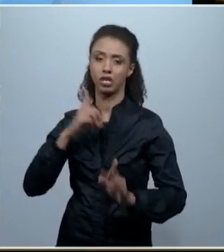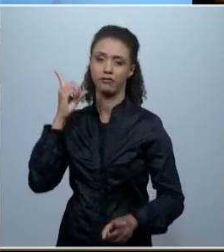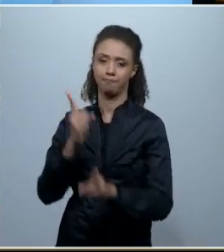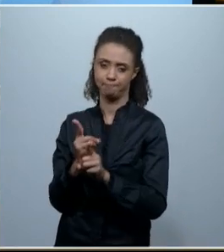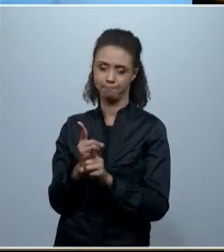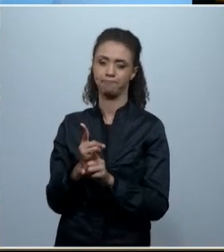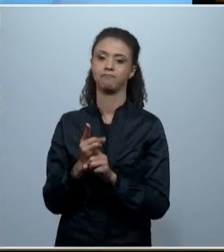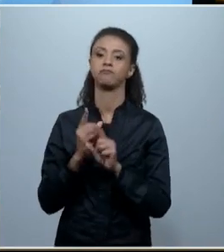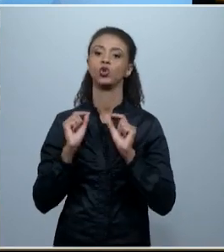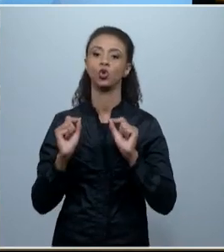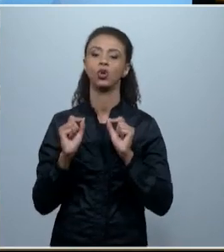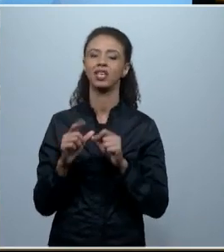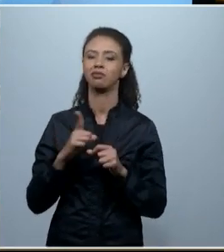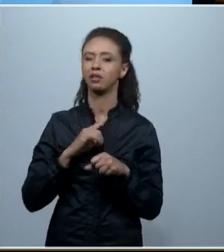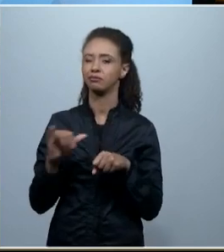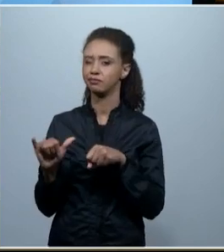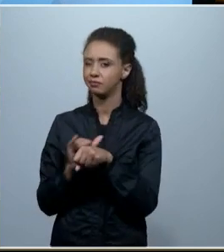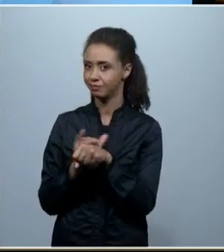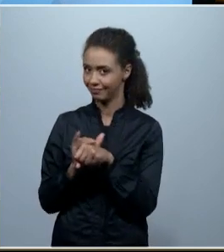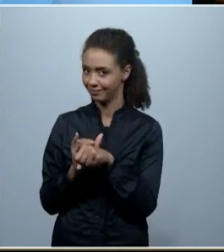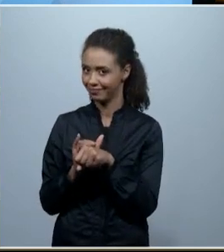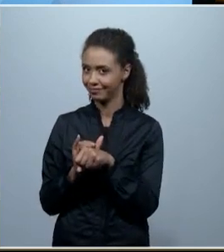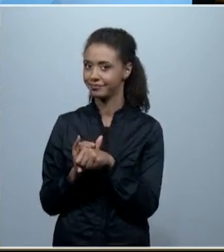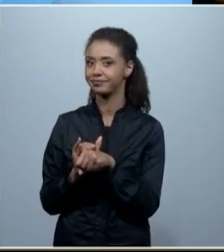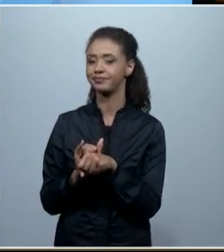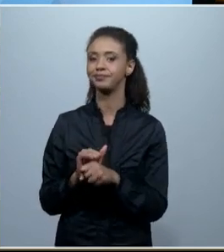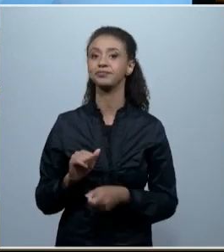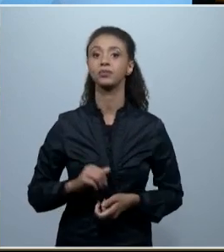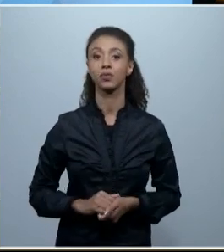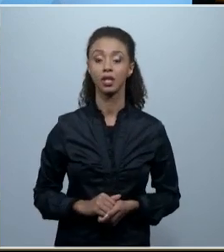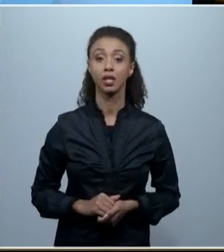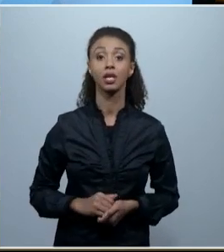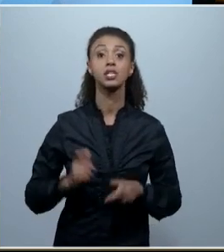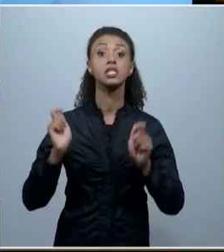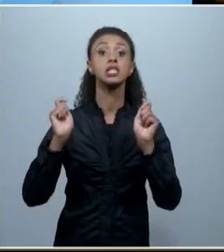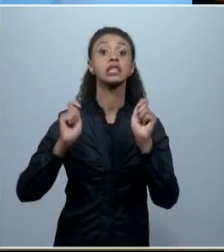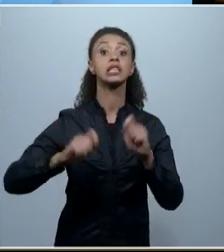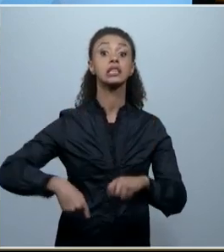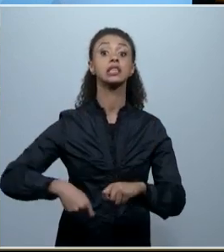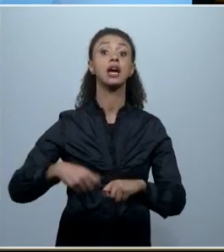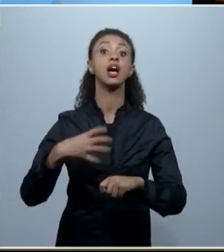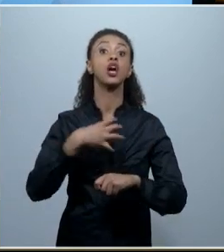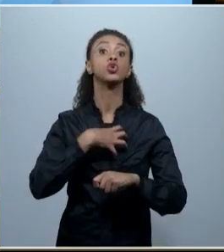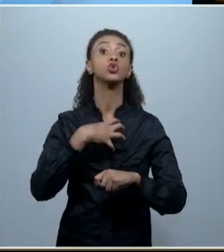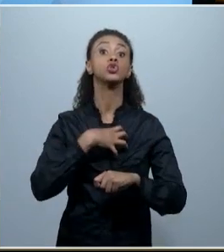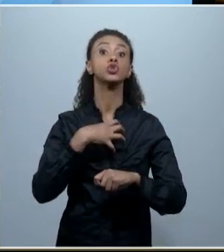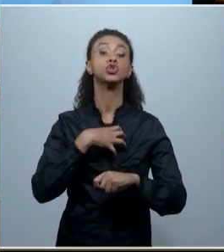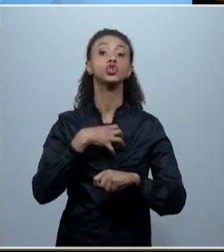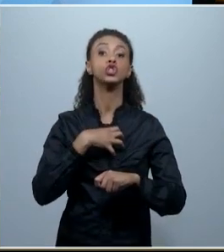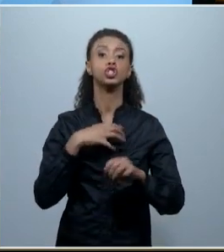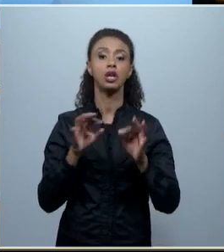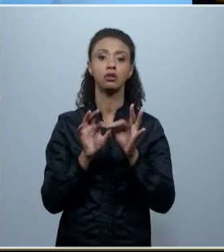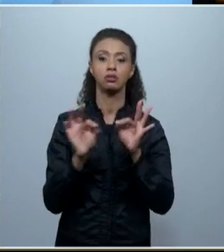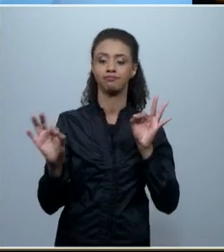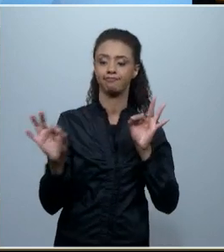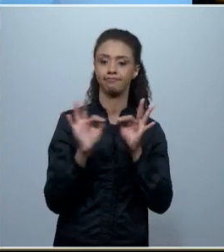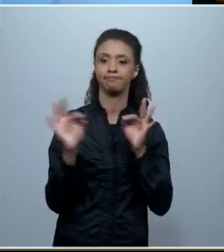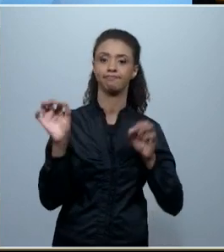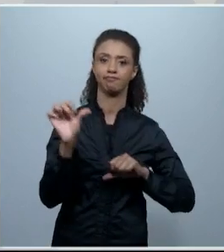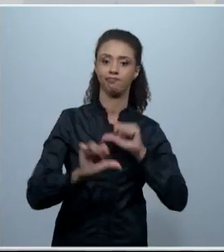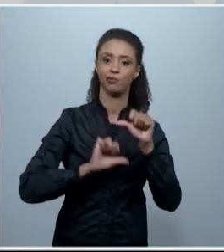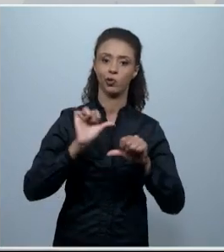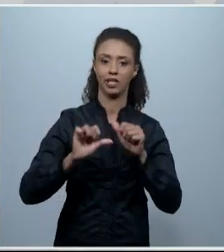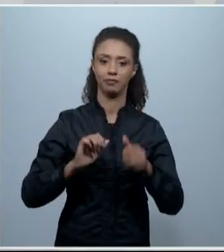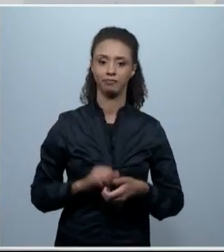existe um truquezinho que é o seguinte você pode mudar o jeito que você mede distâncias então para medir a distância